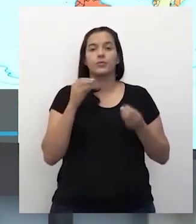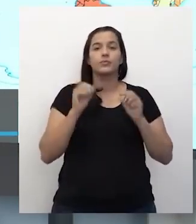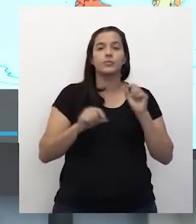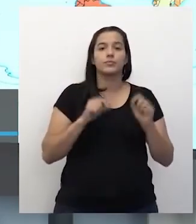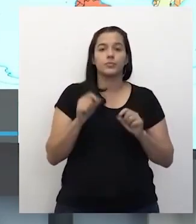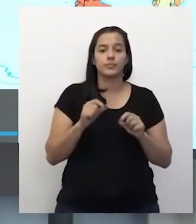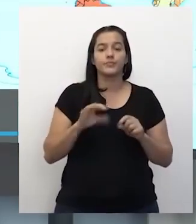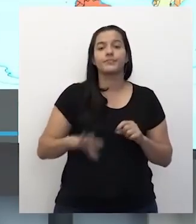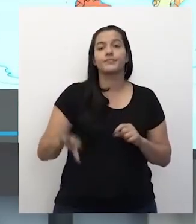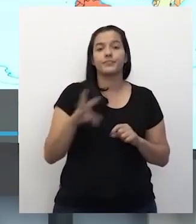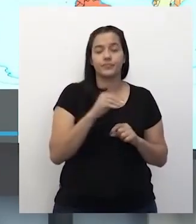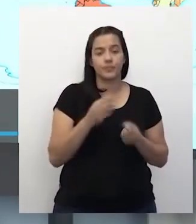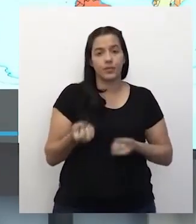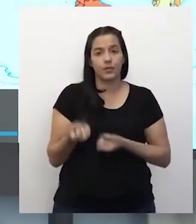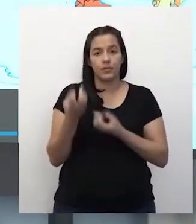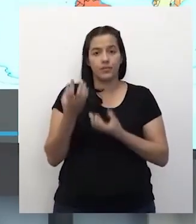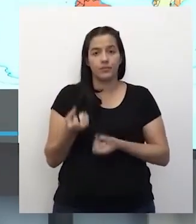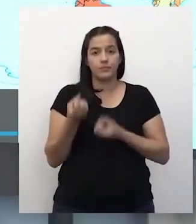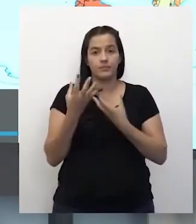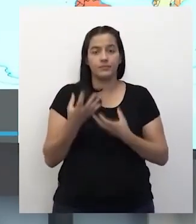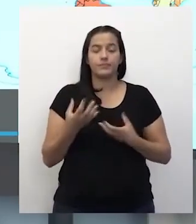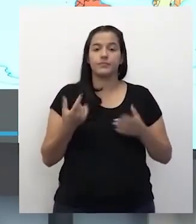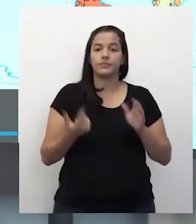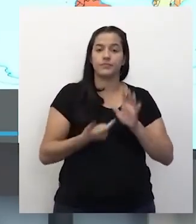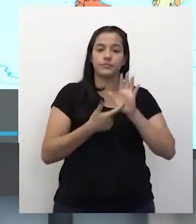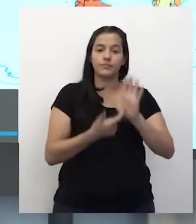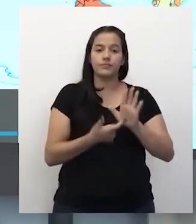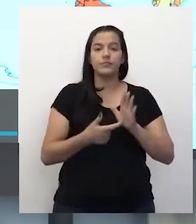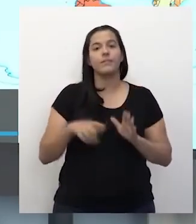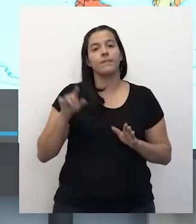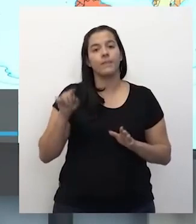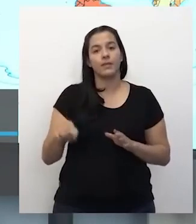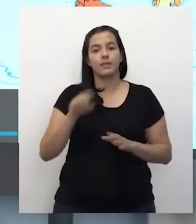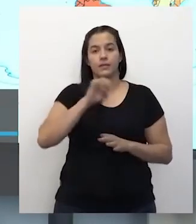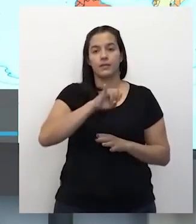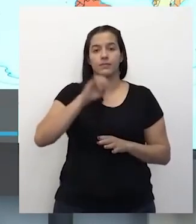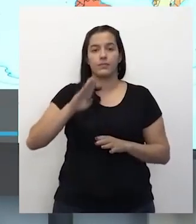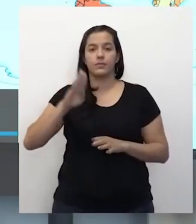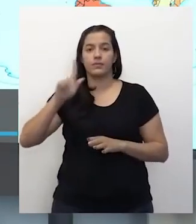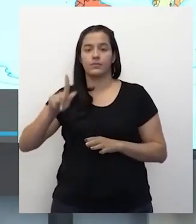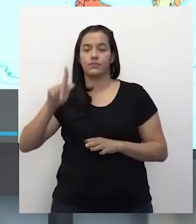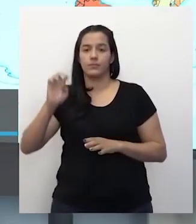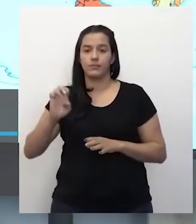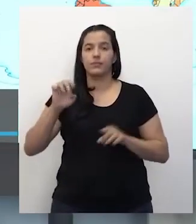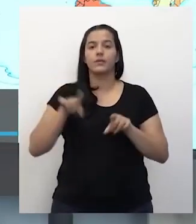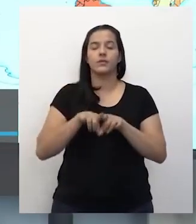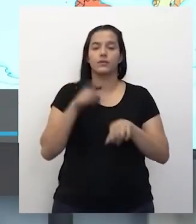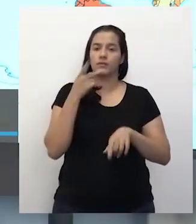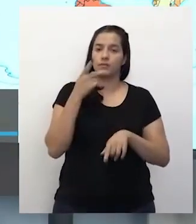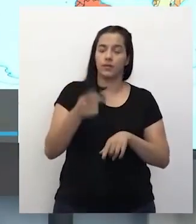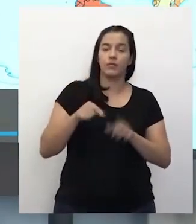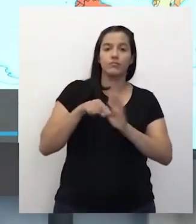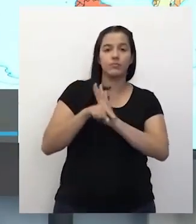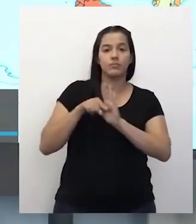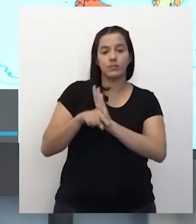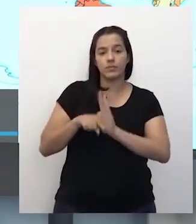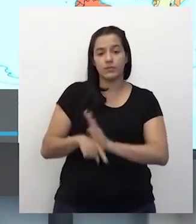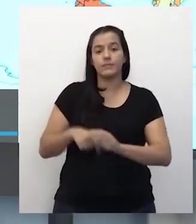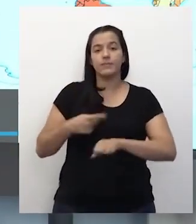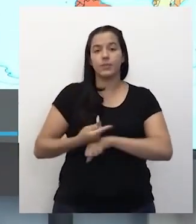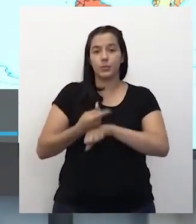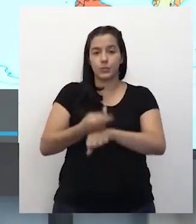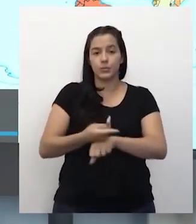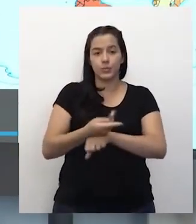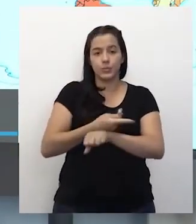muito aqui, que são os dados aí censitários aí pela IBGE e principalmente aí pela questão aí do censo aí, tá